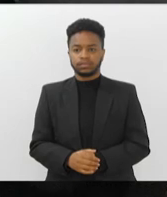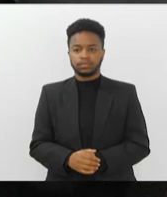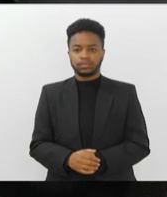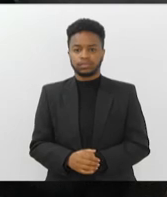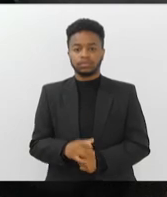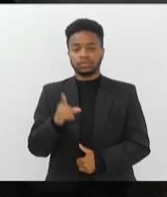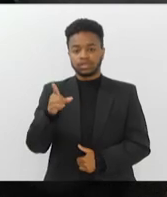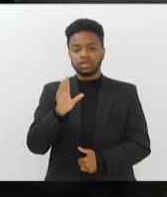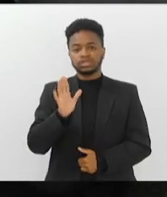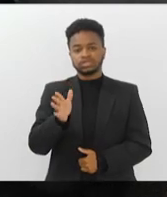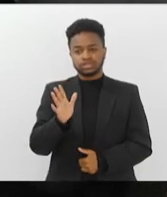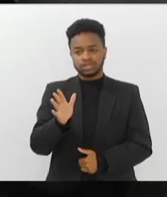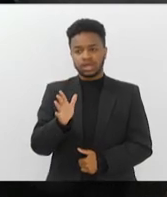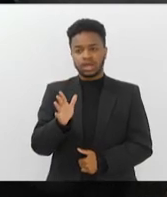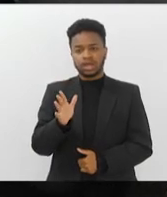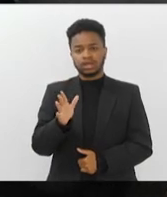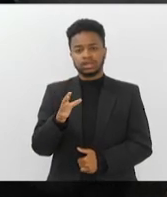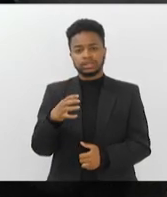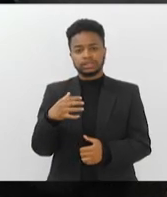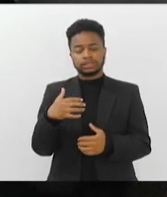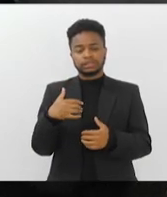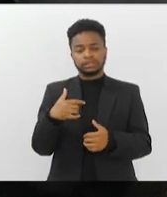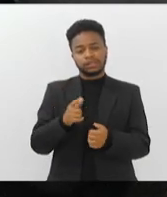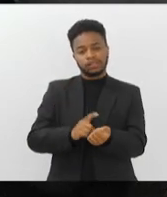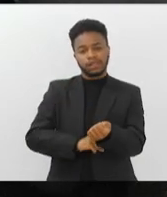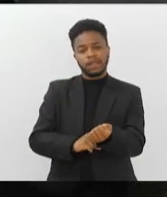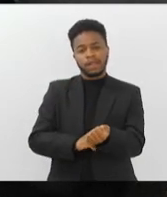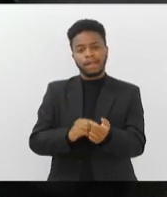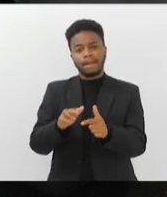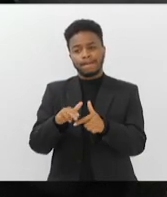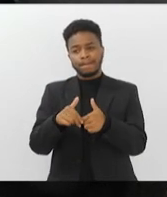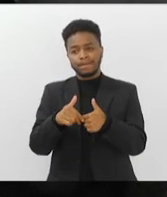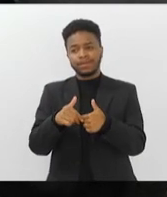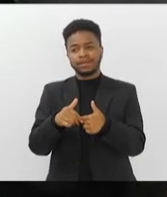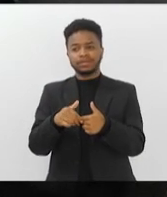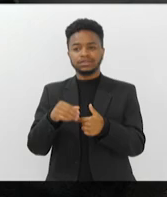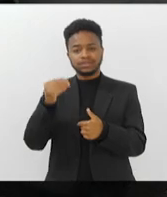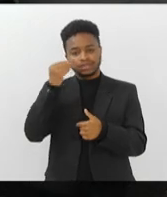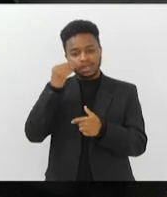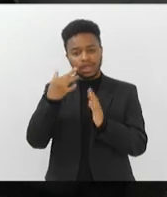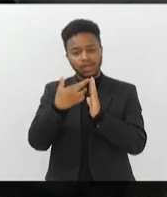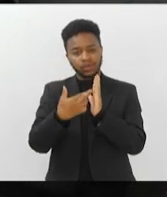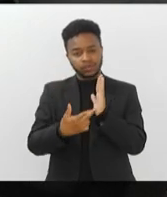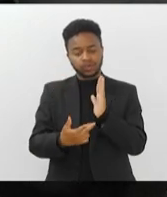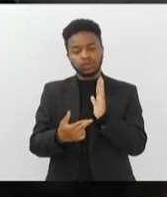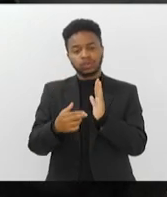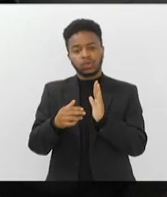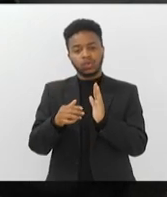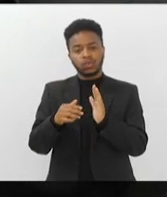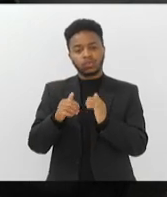está receoso da tentativa de regulamentação do tiro desportivo.